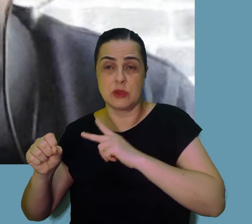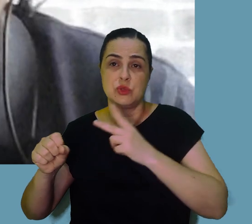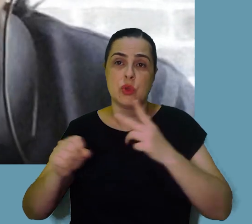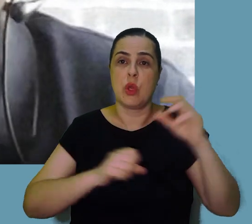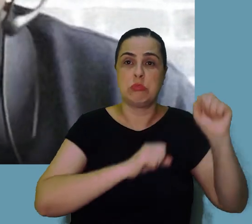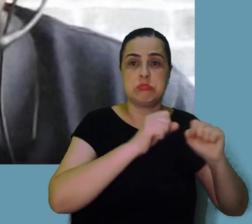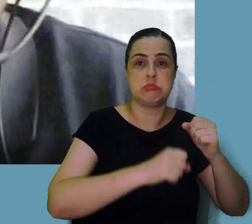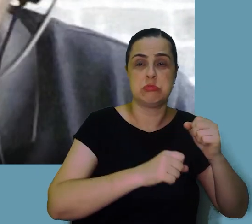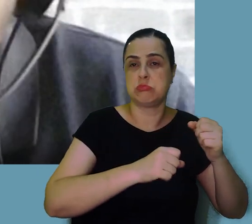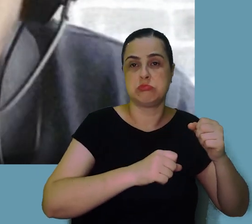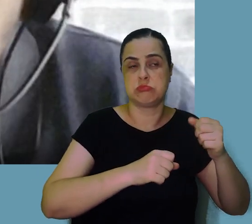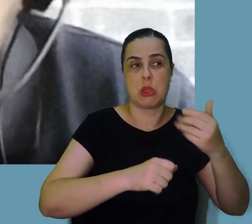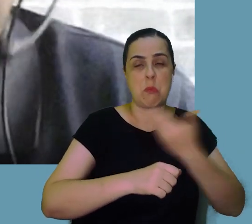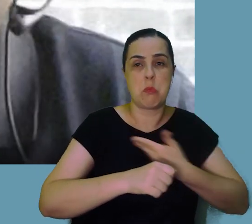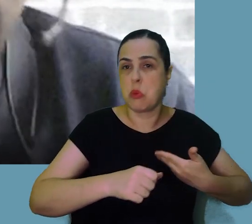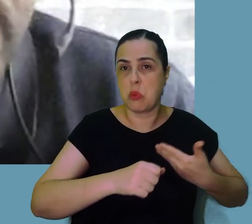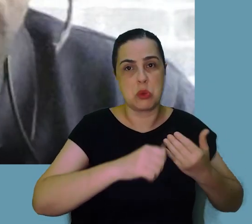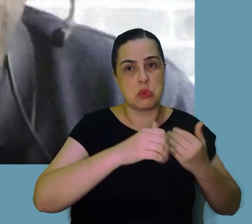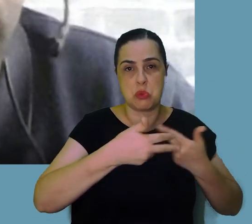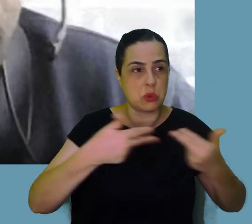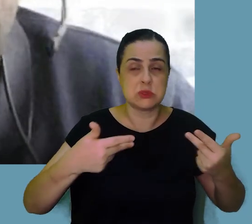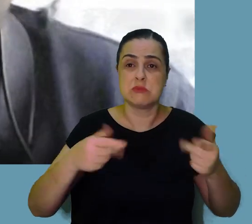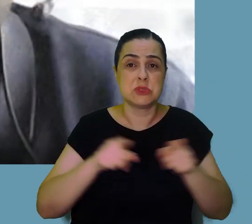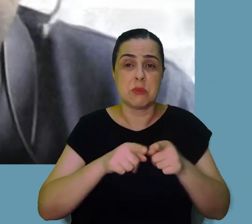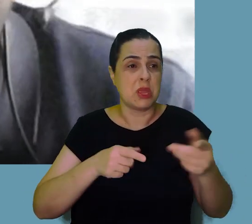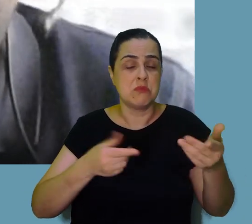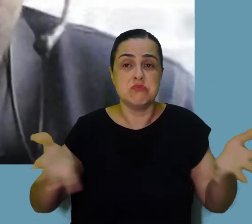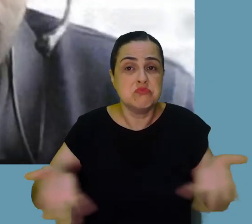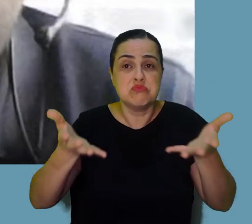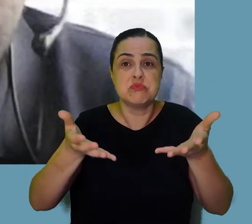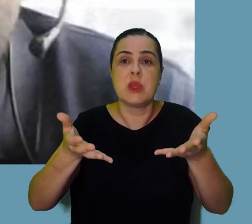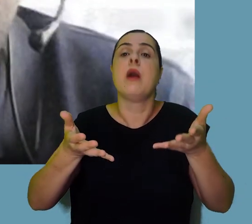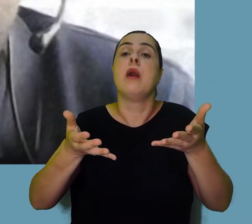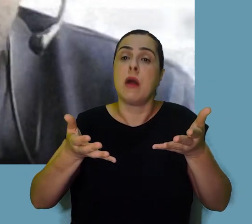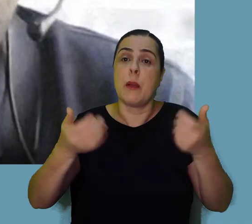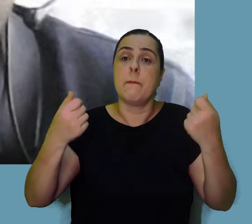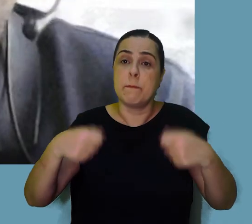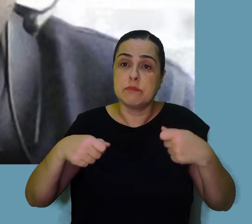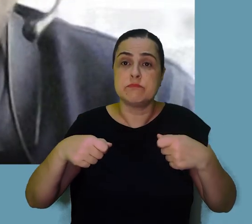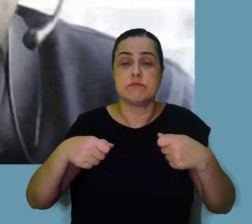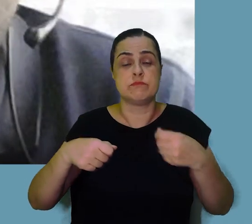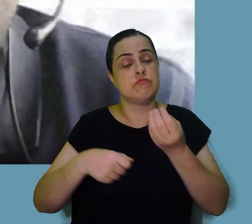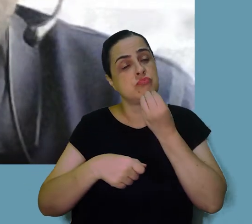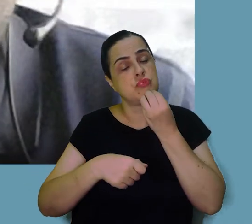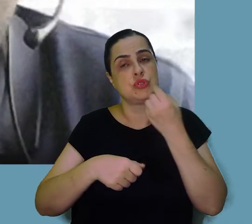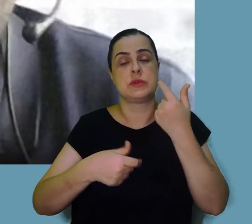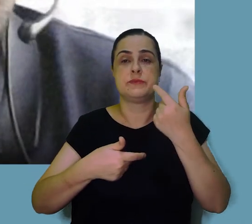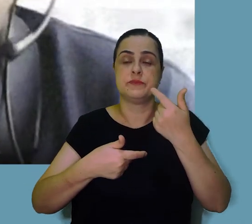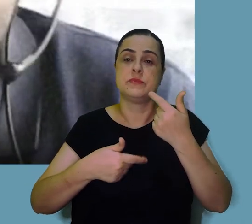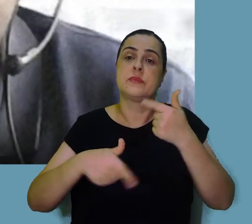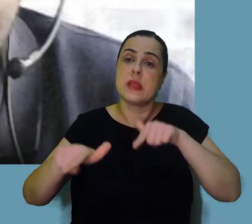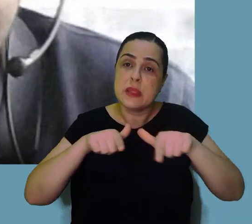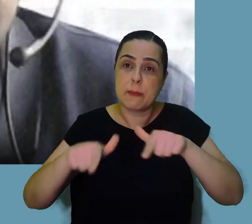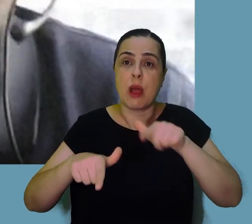qualificados, ocupando essas vagas, e sim, por que não, fazendo também suas graduações, mas desde que gerando renda